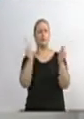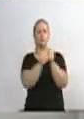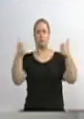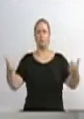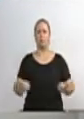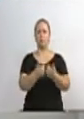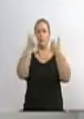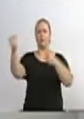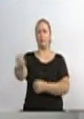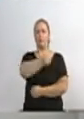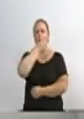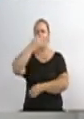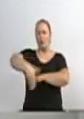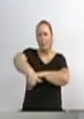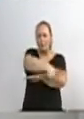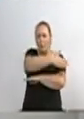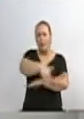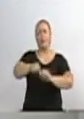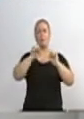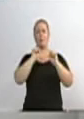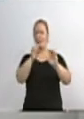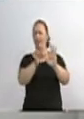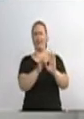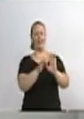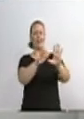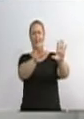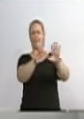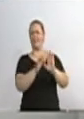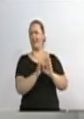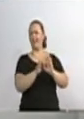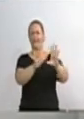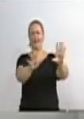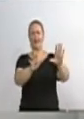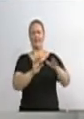rua. Podem, façam isso,